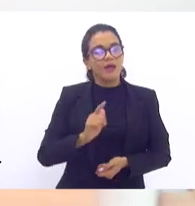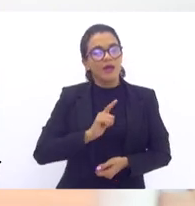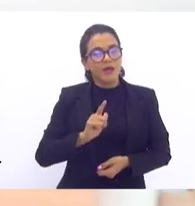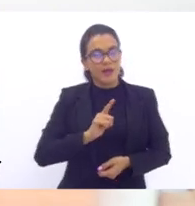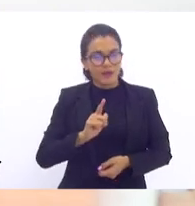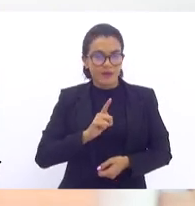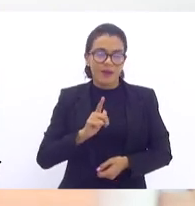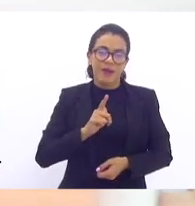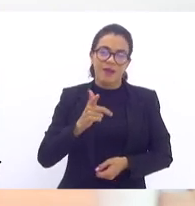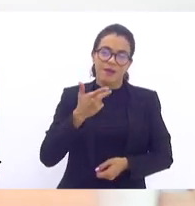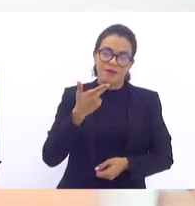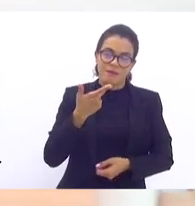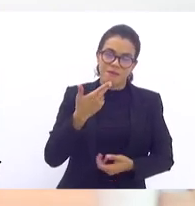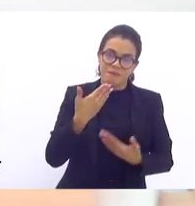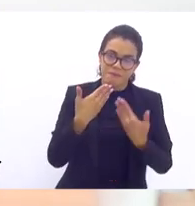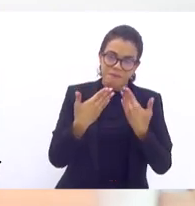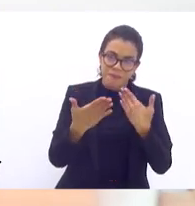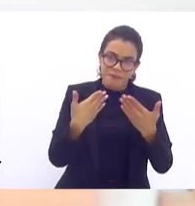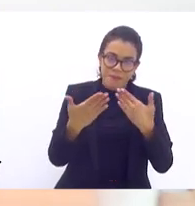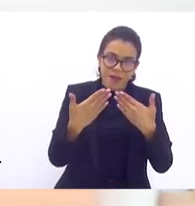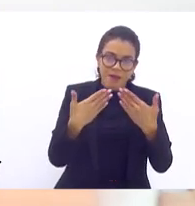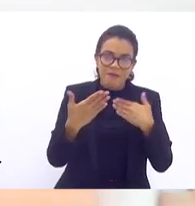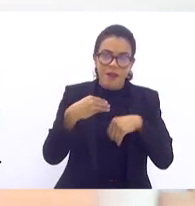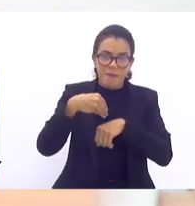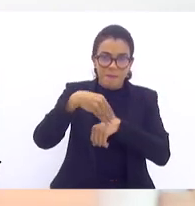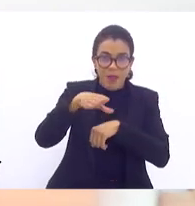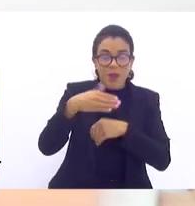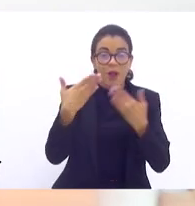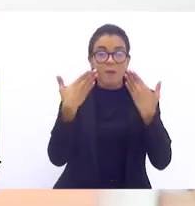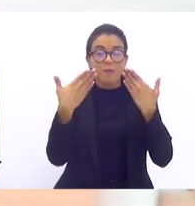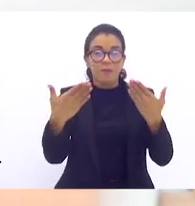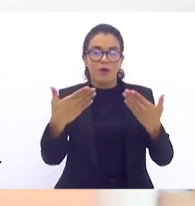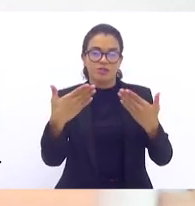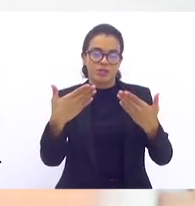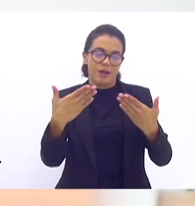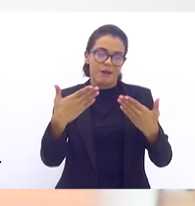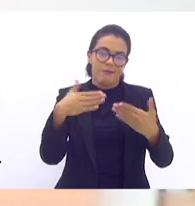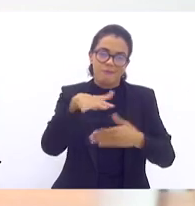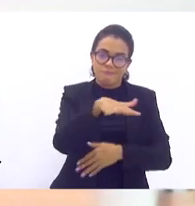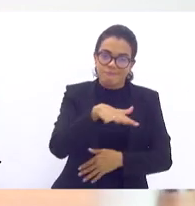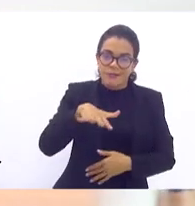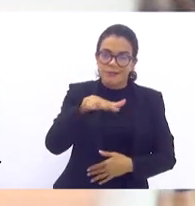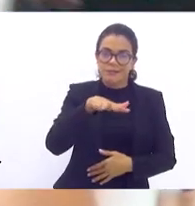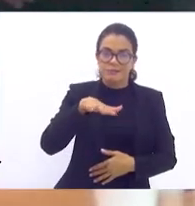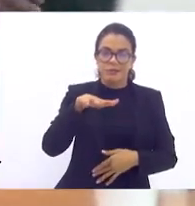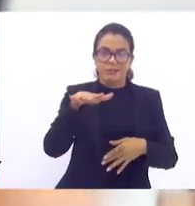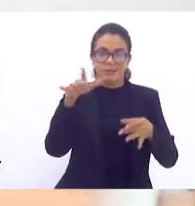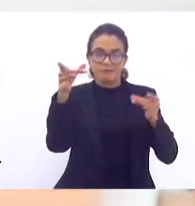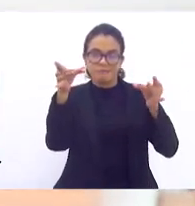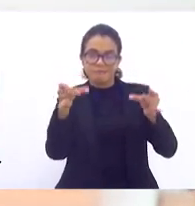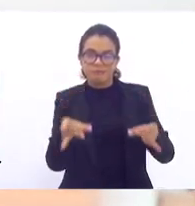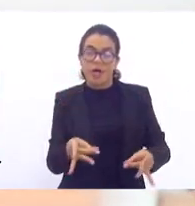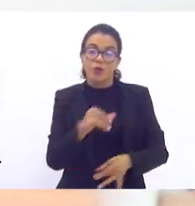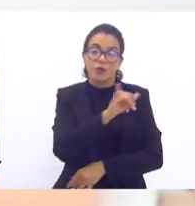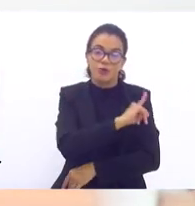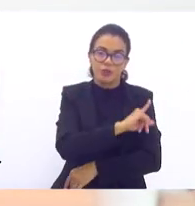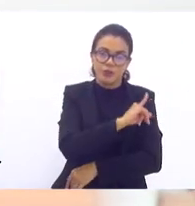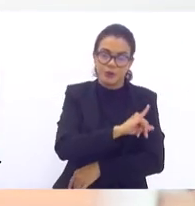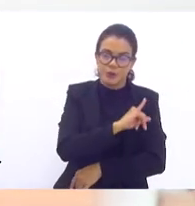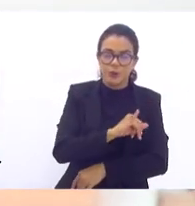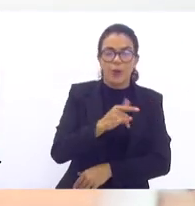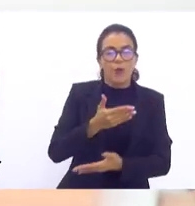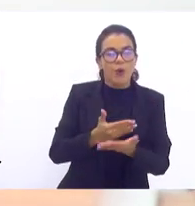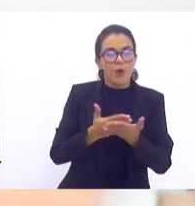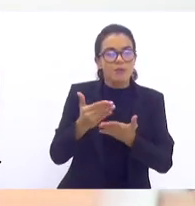para o senhor na verdade não é eu quero expor uma situação uma particularidade aqui do Rio de Janeiro que vem acontecendo não